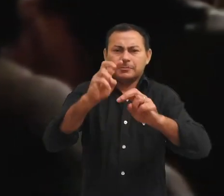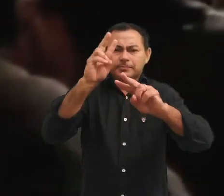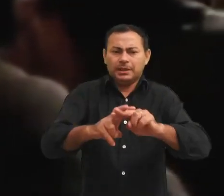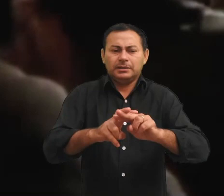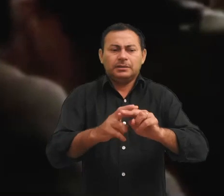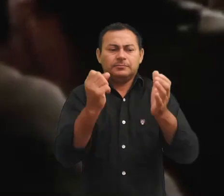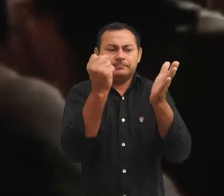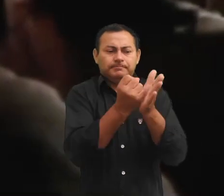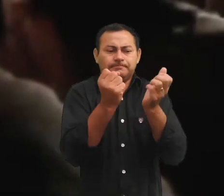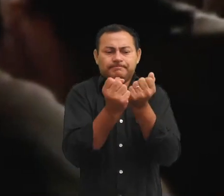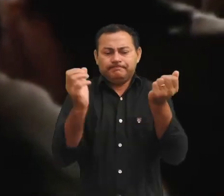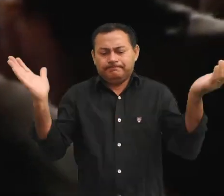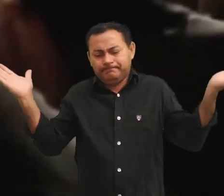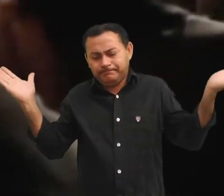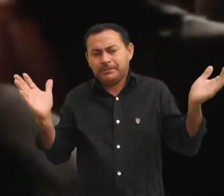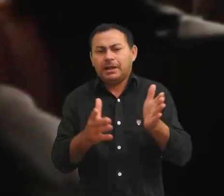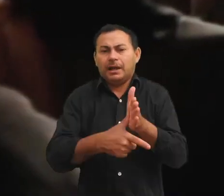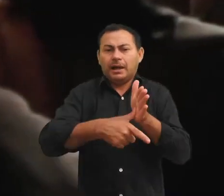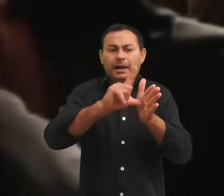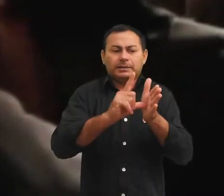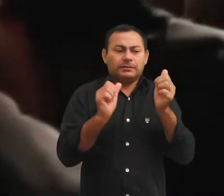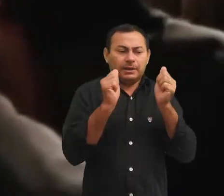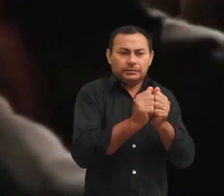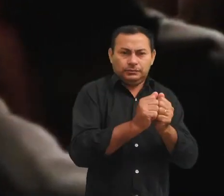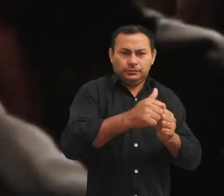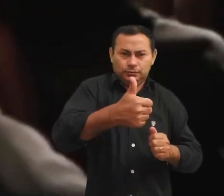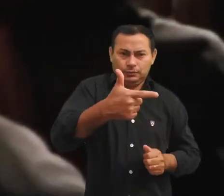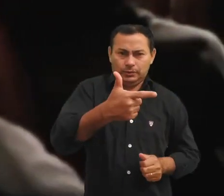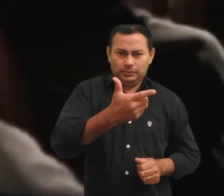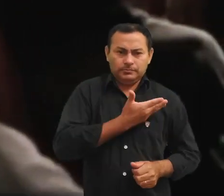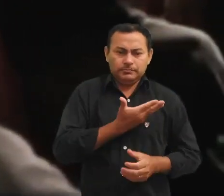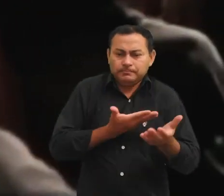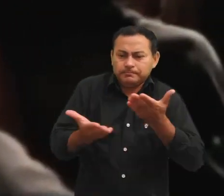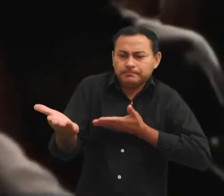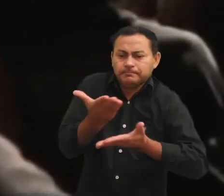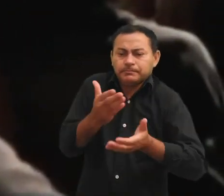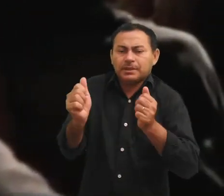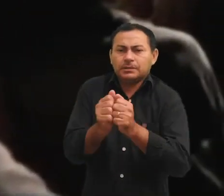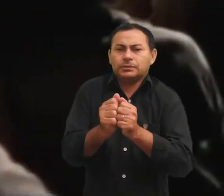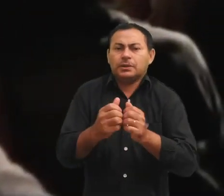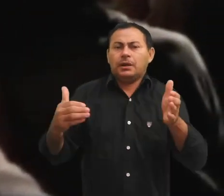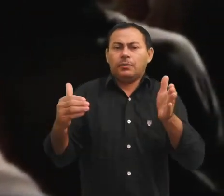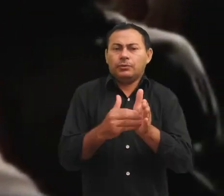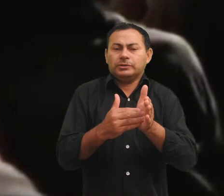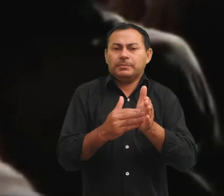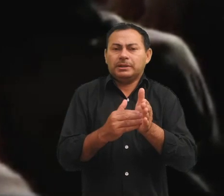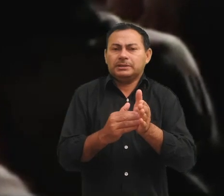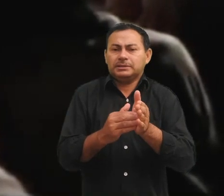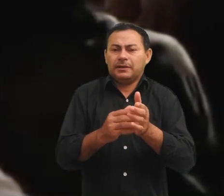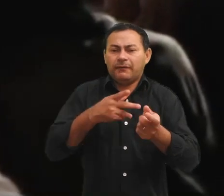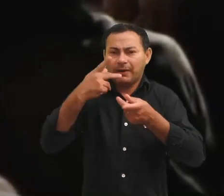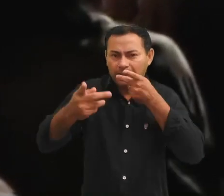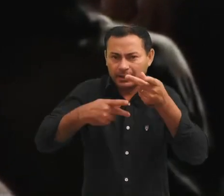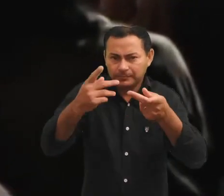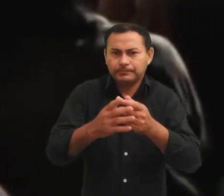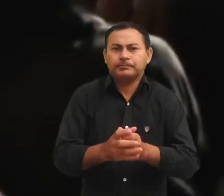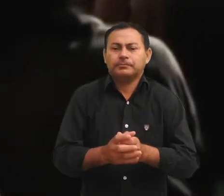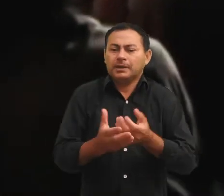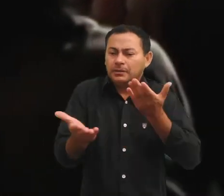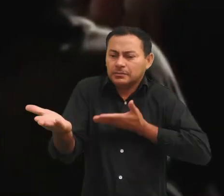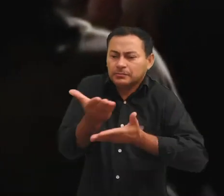ser preso e crucificado. Ele quis se recolher com aqueles 12 homens e compartilhar com eles as suas últimas